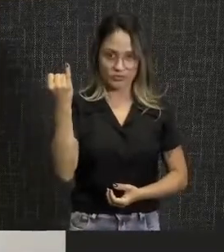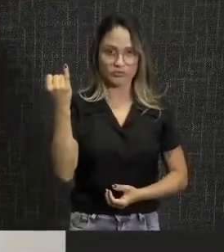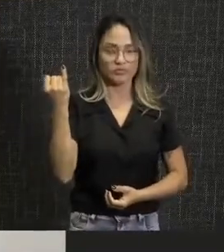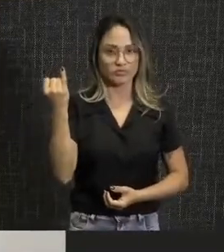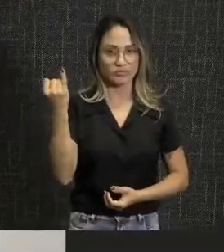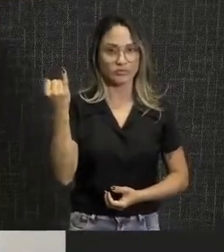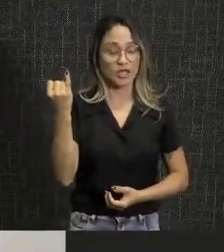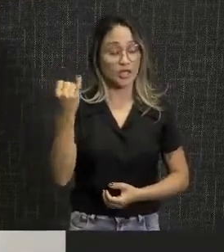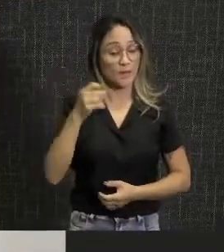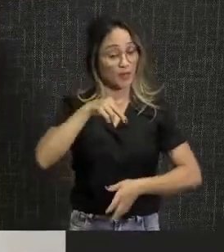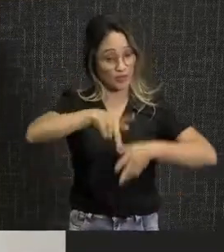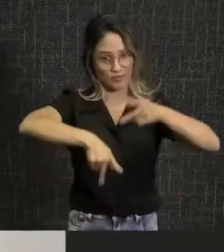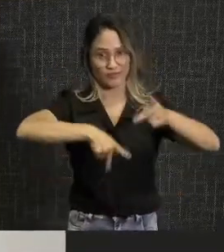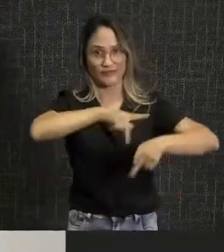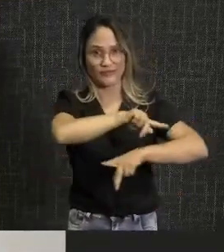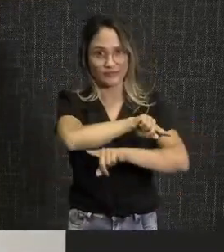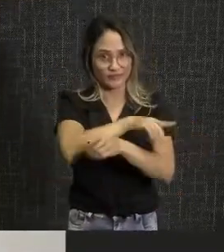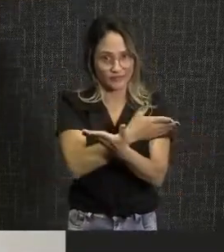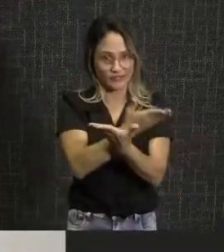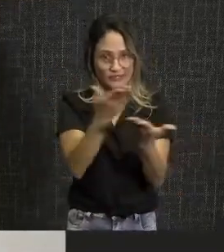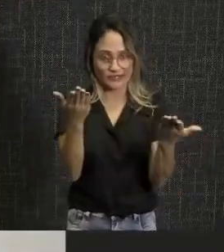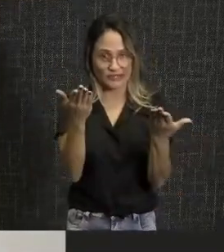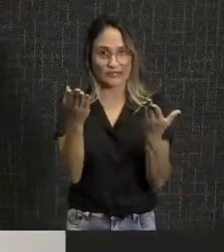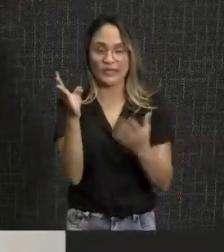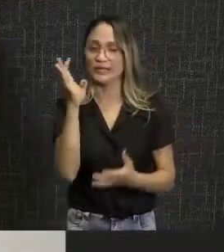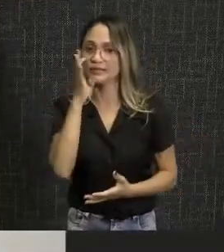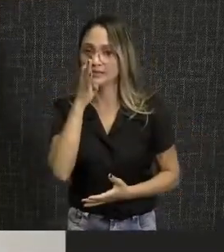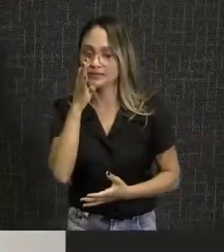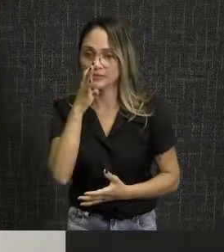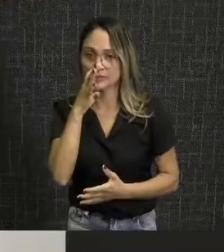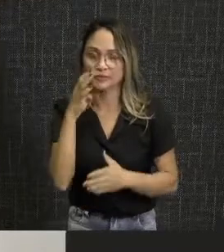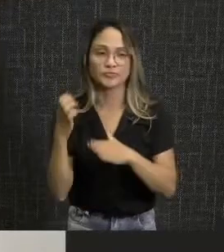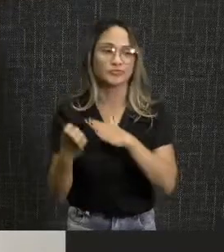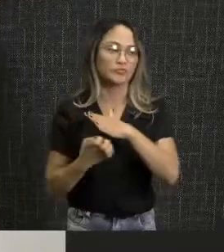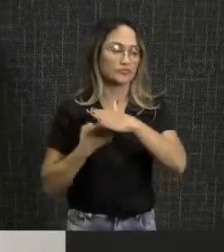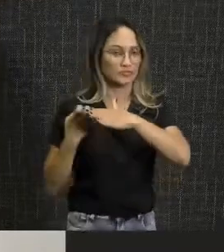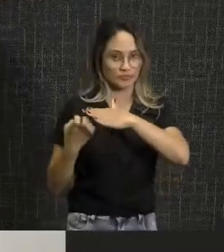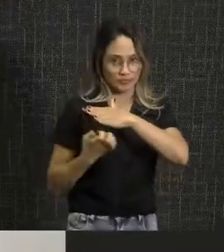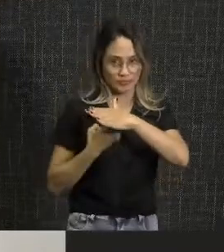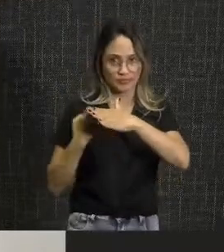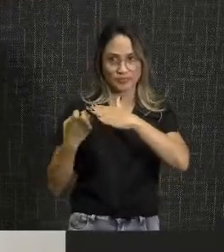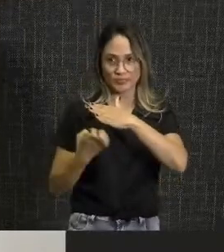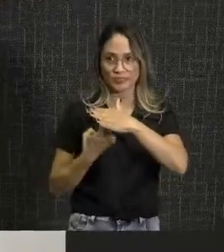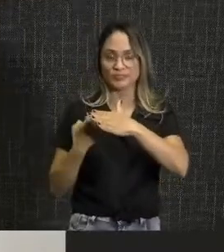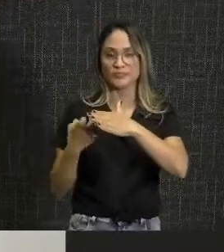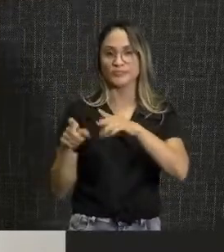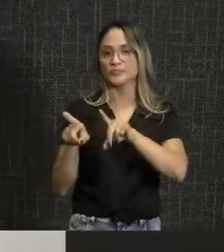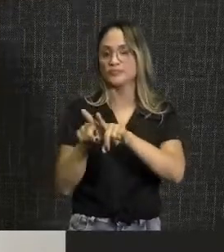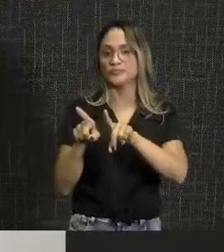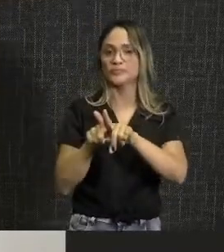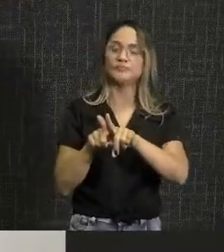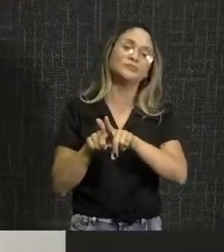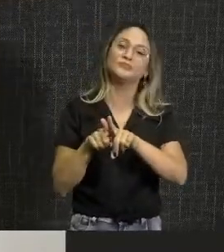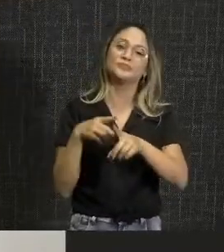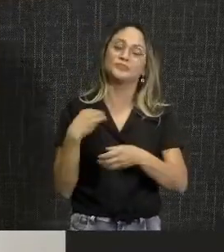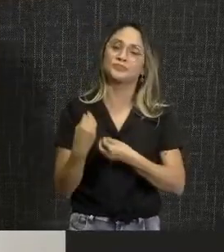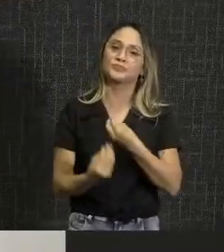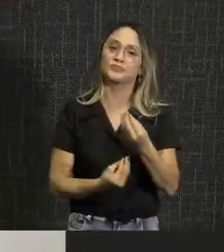para o público que está assistindo, que são de empreendedores, as condições